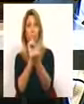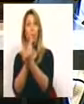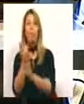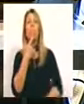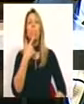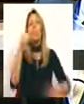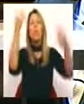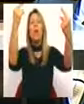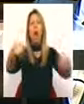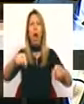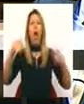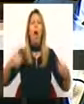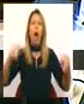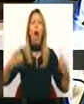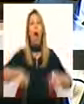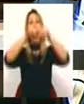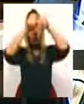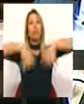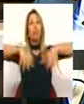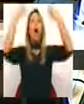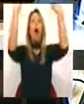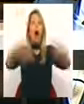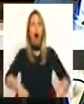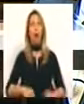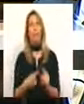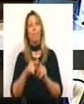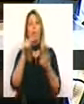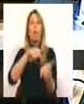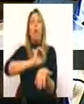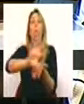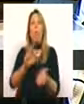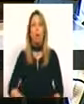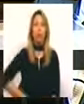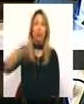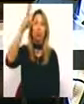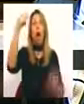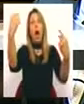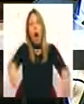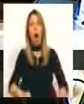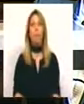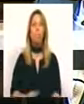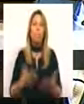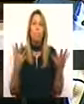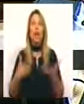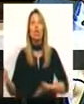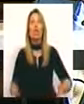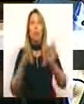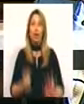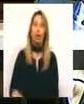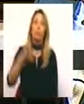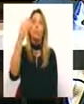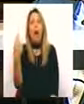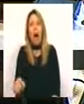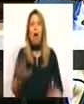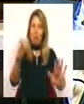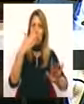fluxogramas, há cada vez mais powerpoints, há cada vez mais estudos e estratégias. Mas se o Sr. Deputado deixar acabar, eu vou-lhe